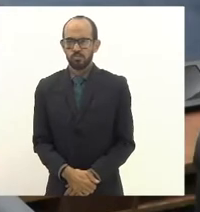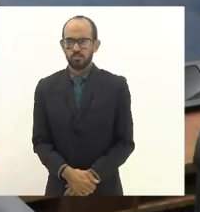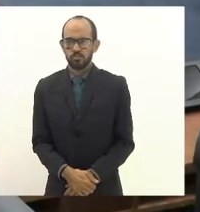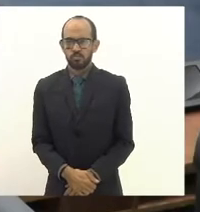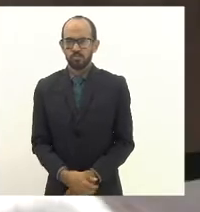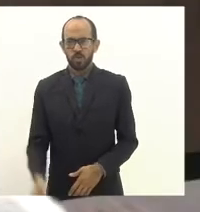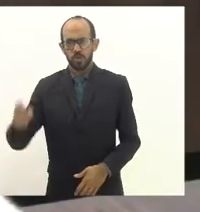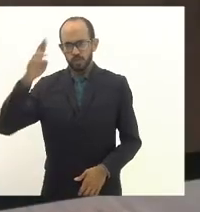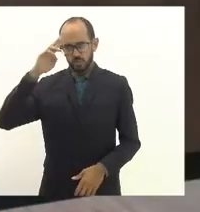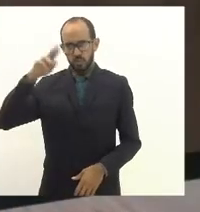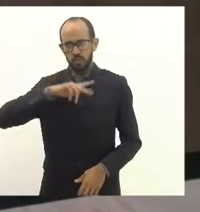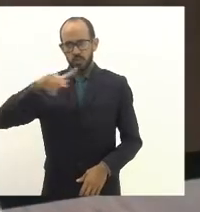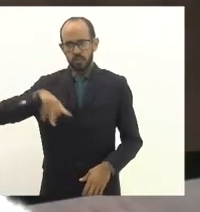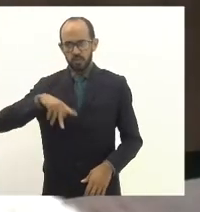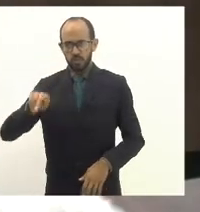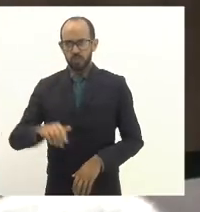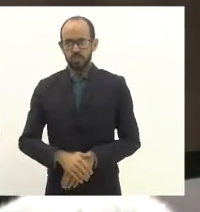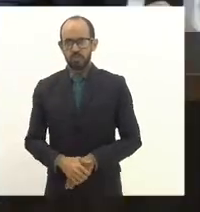Senhor presidente,